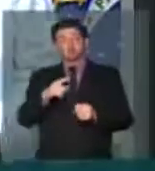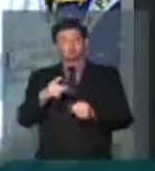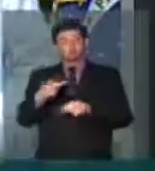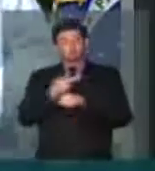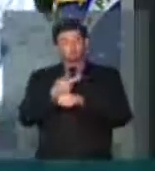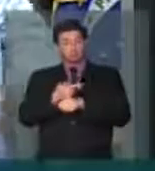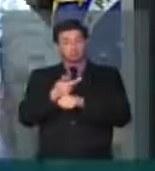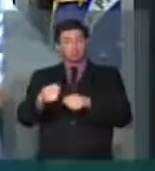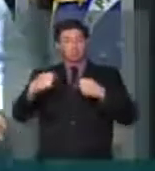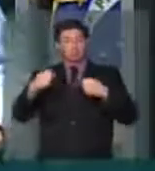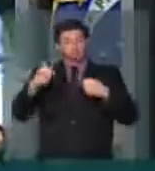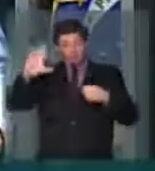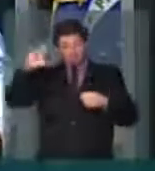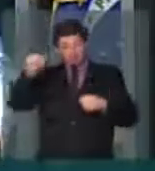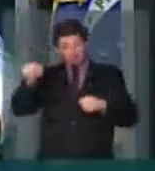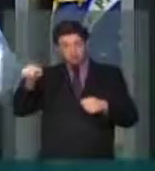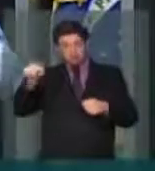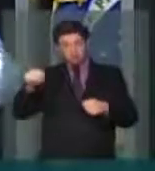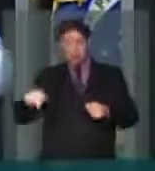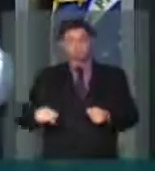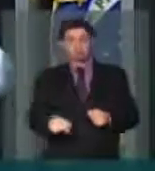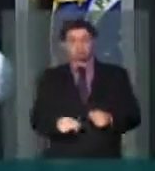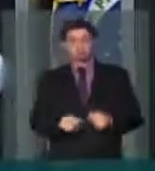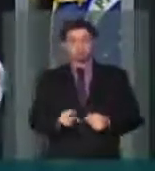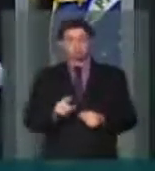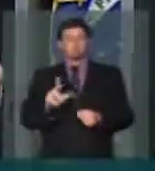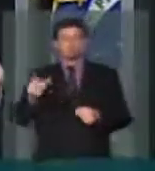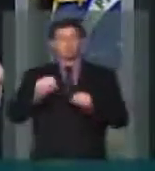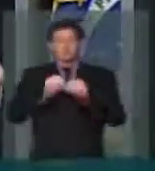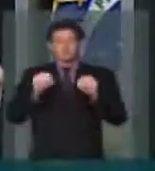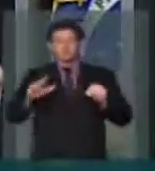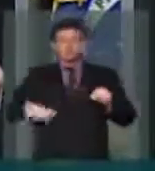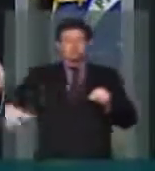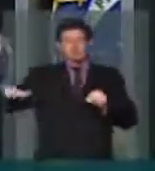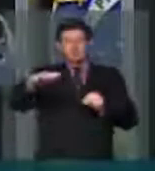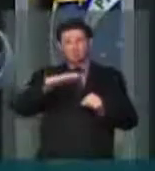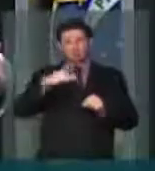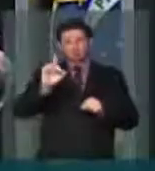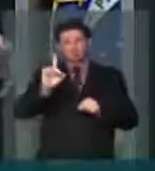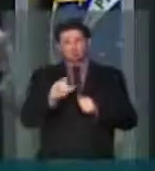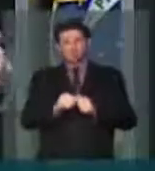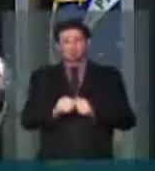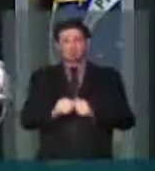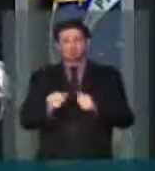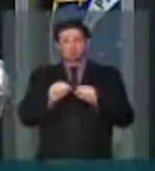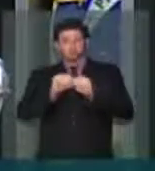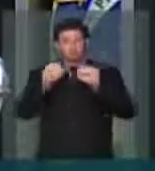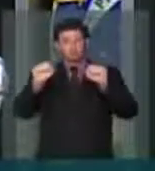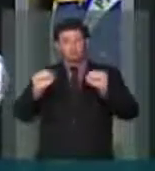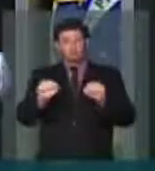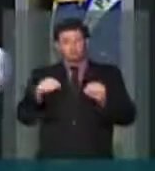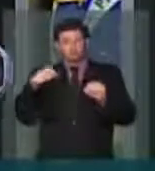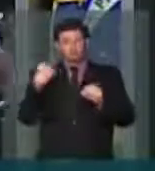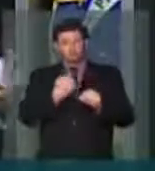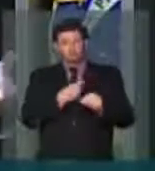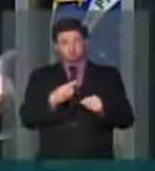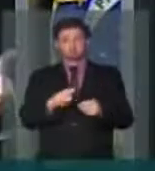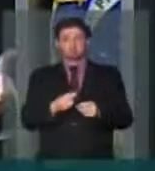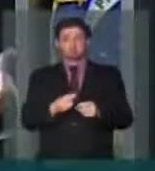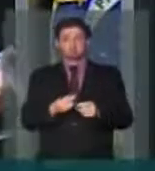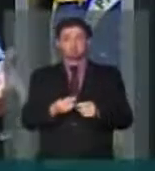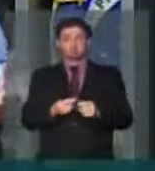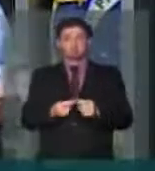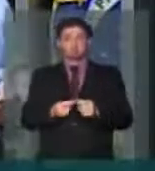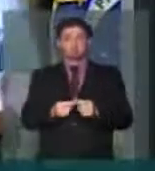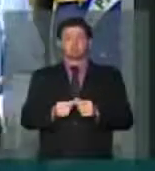procurar desses agentes e não do sistema. Nós temos um sistema que, se